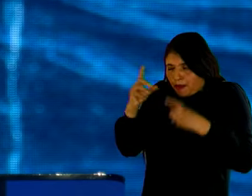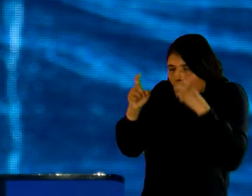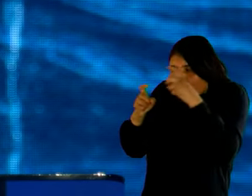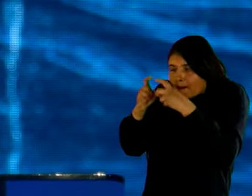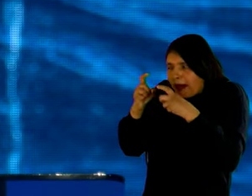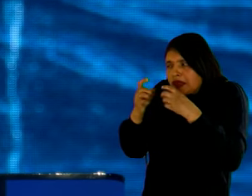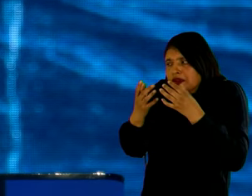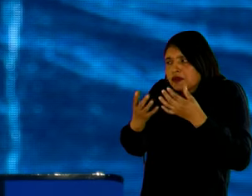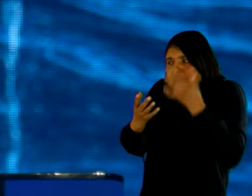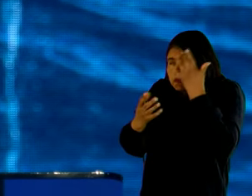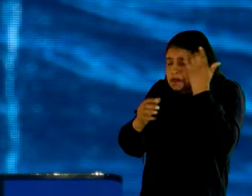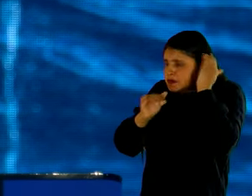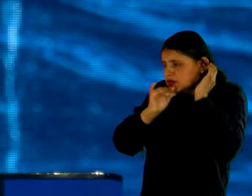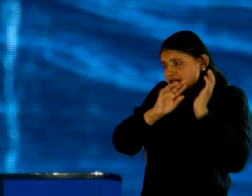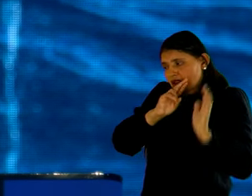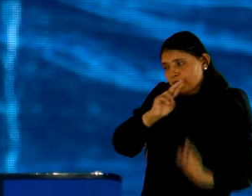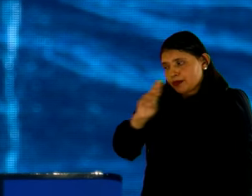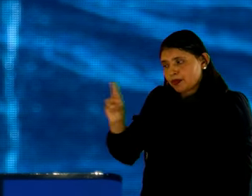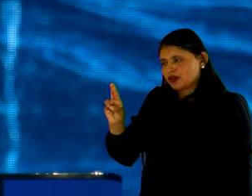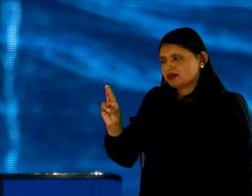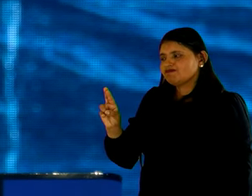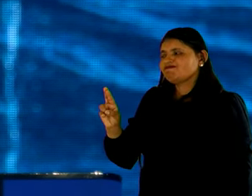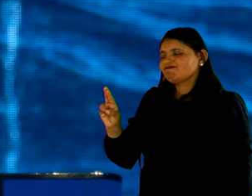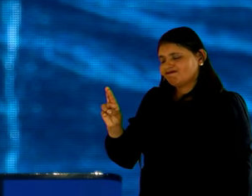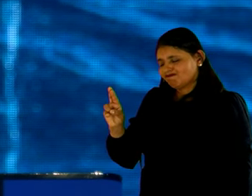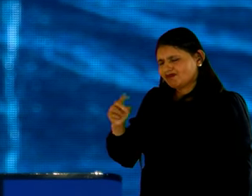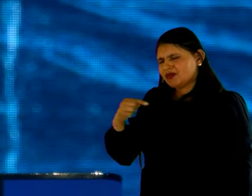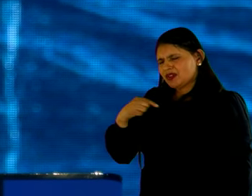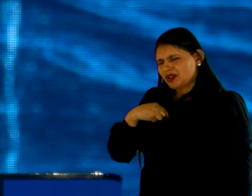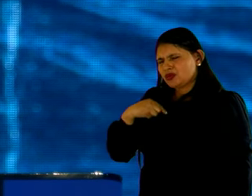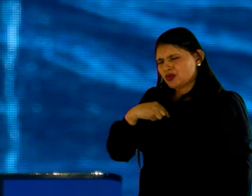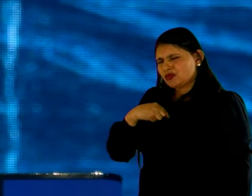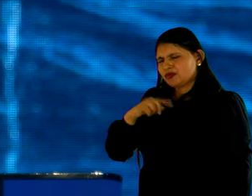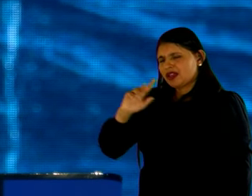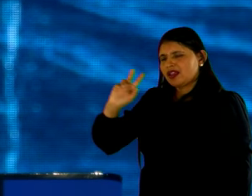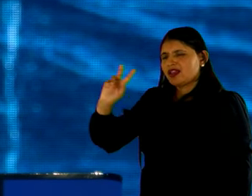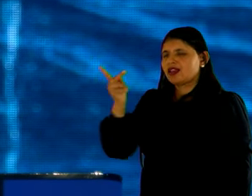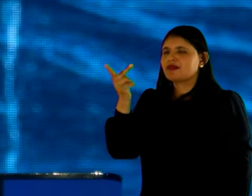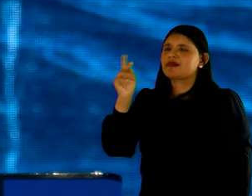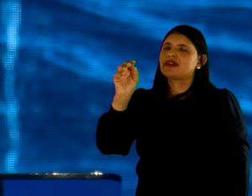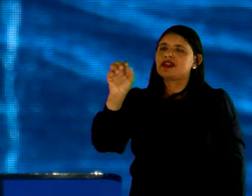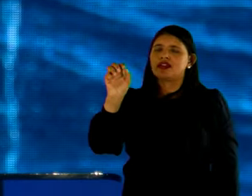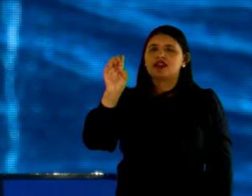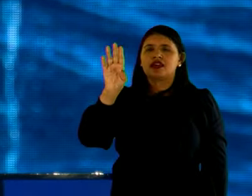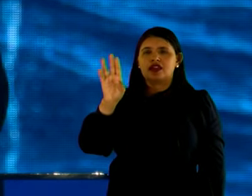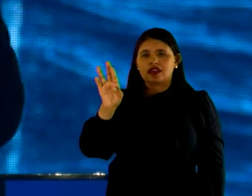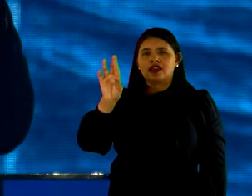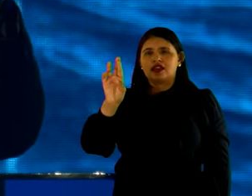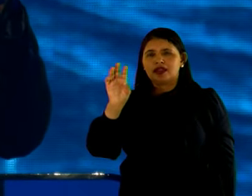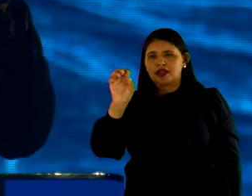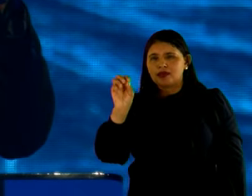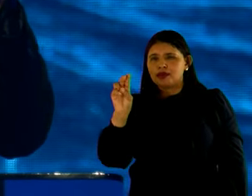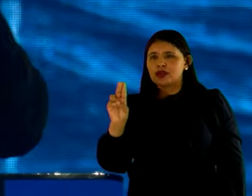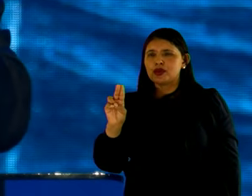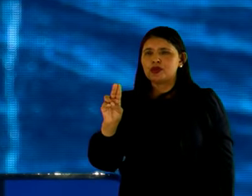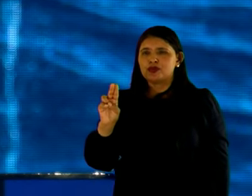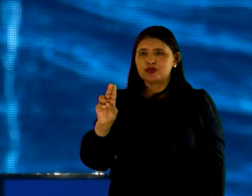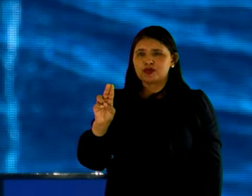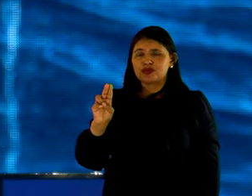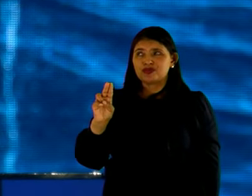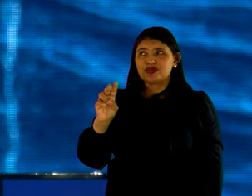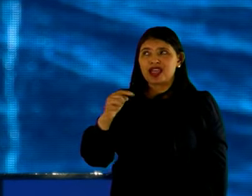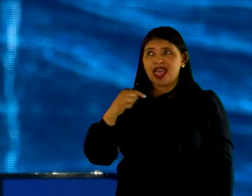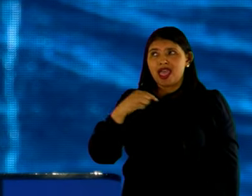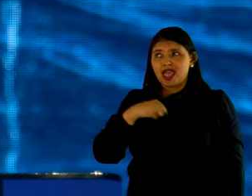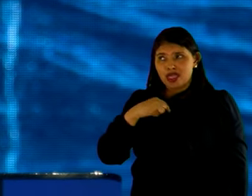E ele lhes disse: "Eu sou hebreu, eu temo ao Senhor". Imagina se